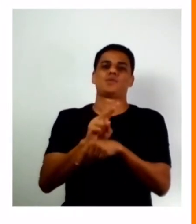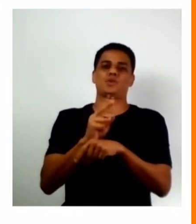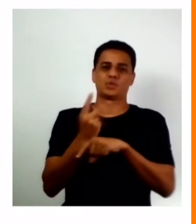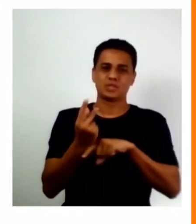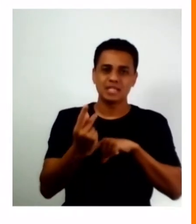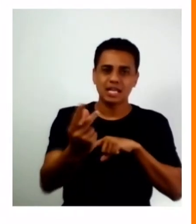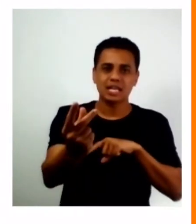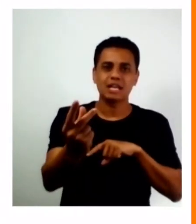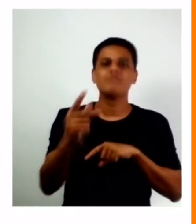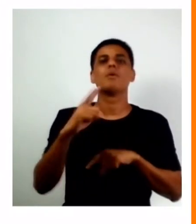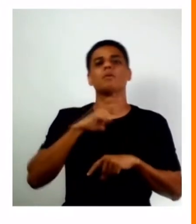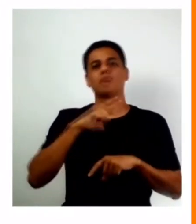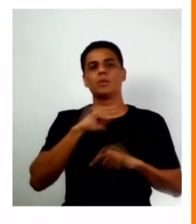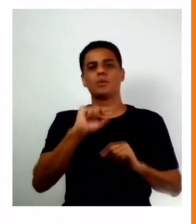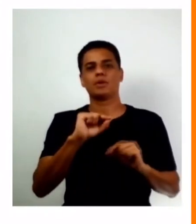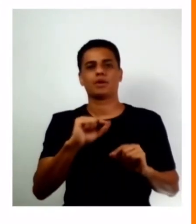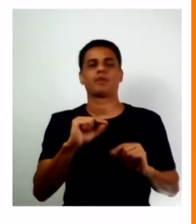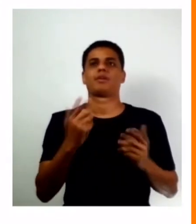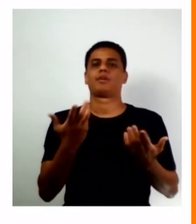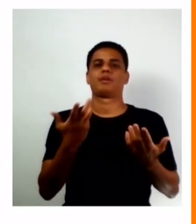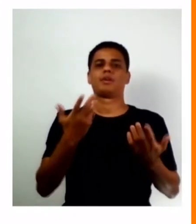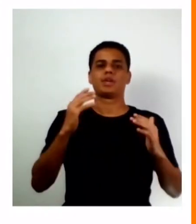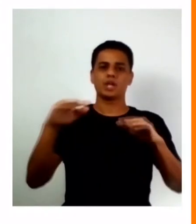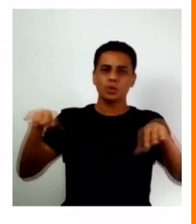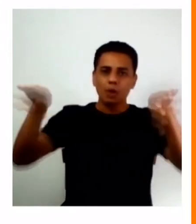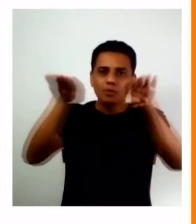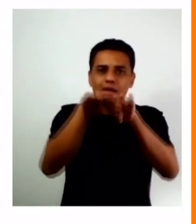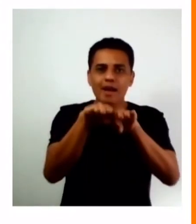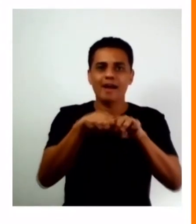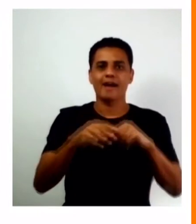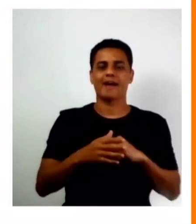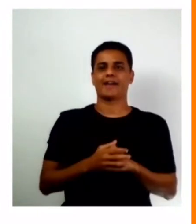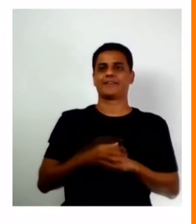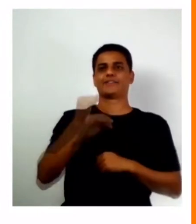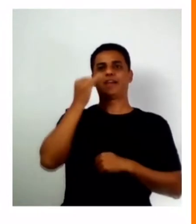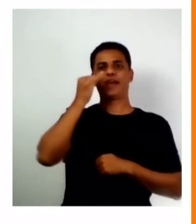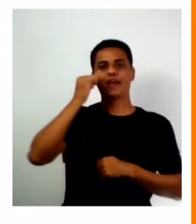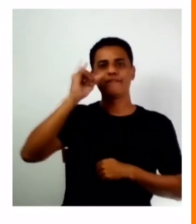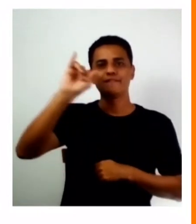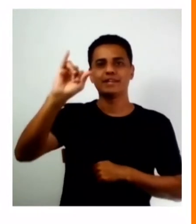inequidade, contra marginação, contra